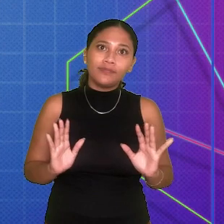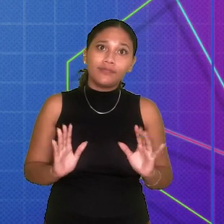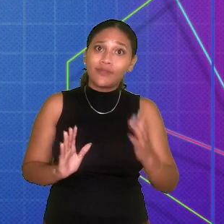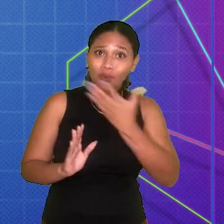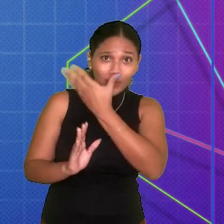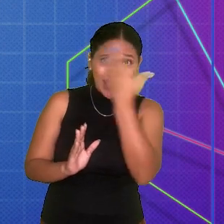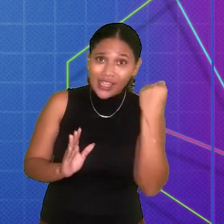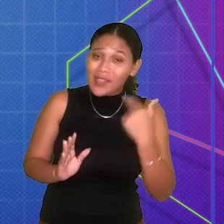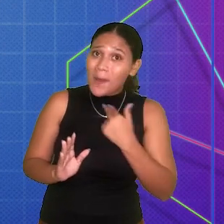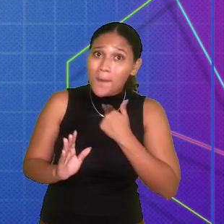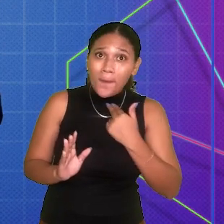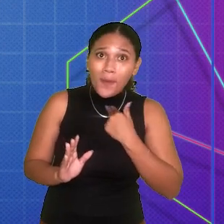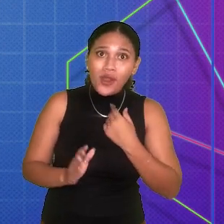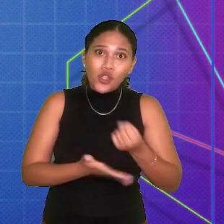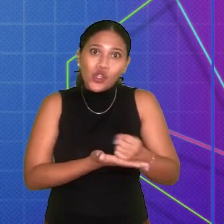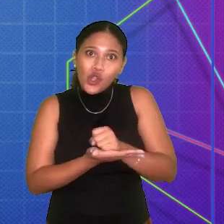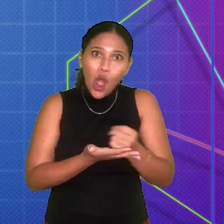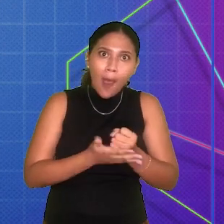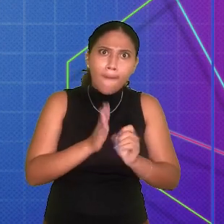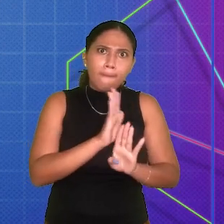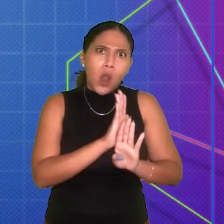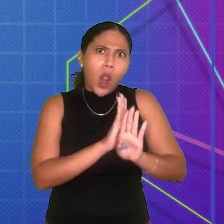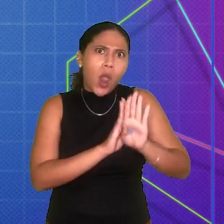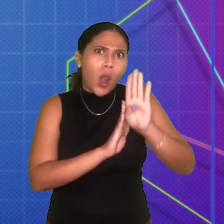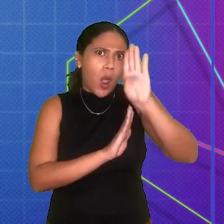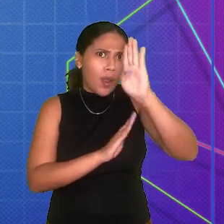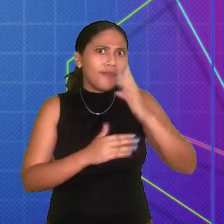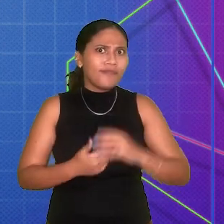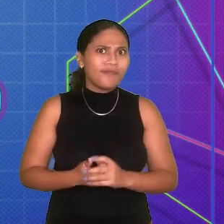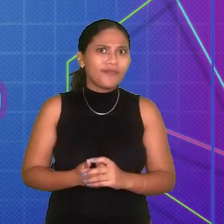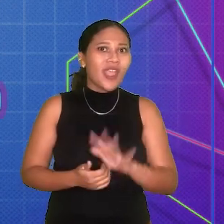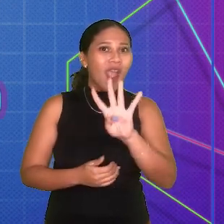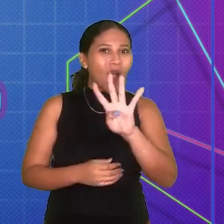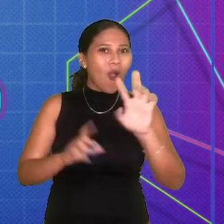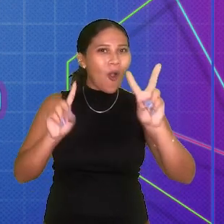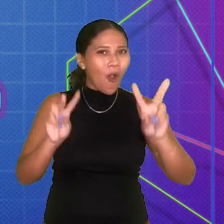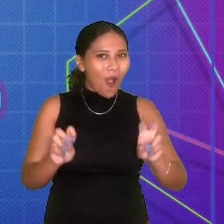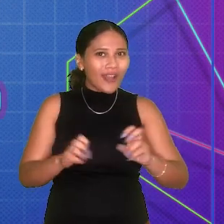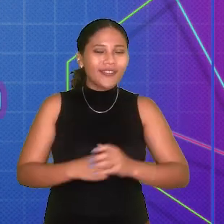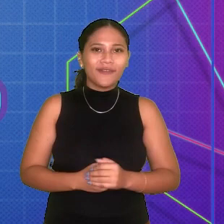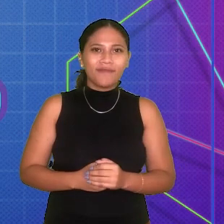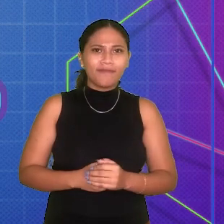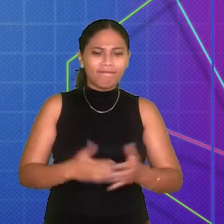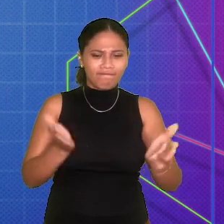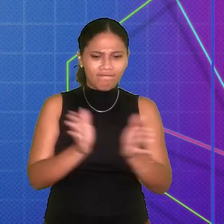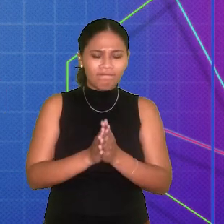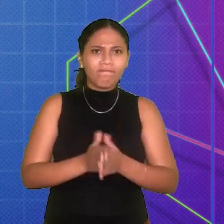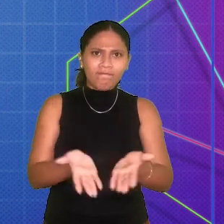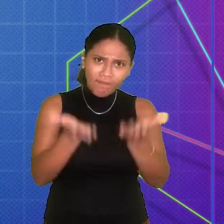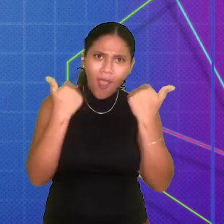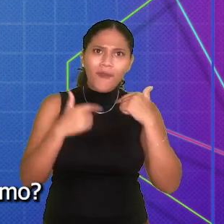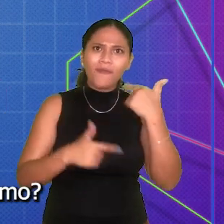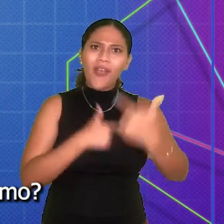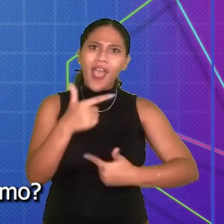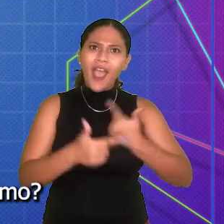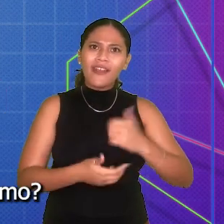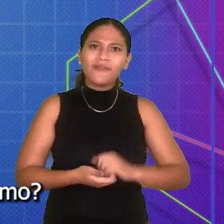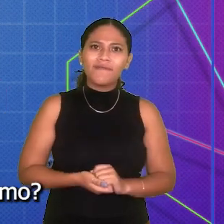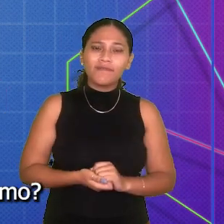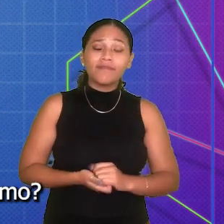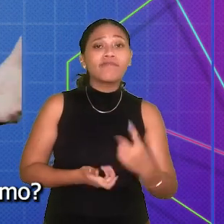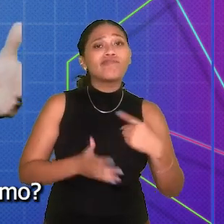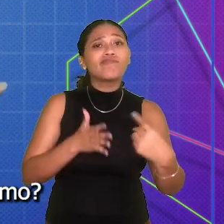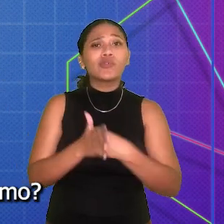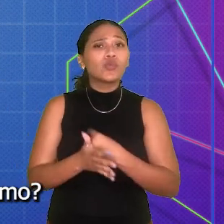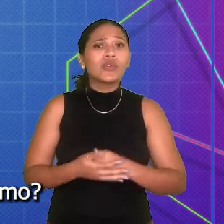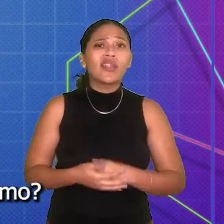esqueça de que os jogos vêm crescendo cada vez mais. Parte 4. Metendo a mão na massa. Agora, alguém aí me